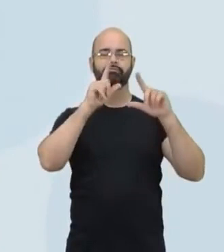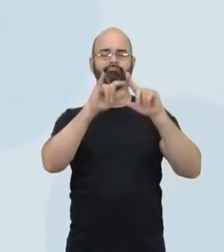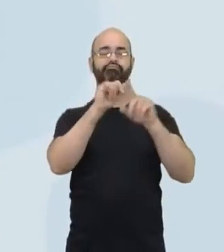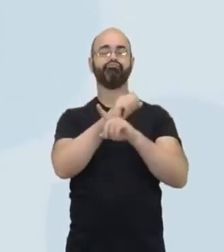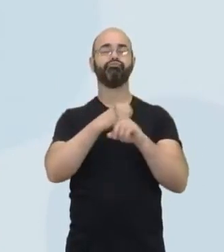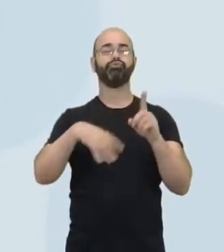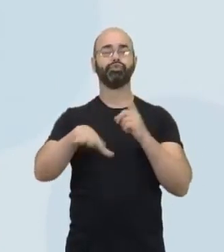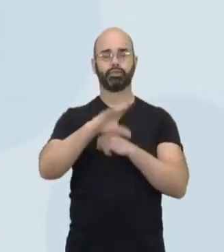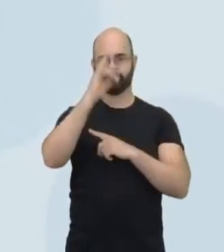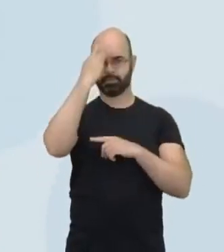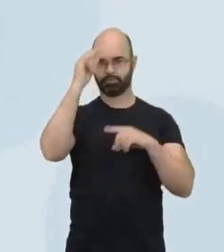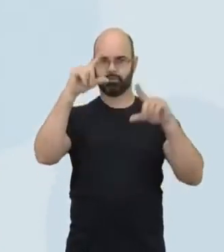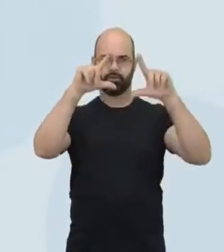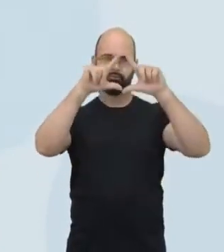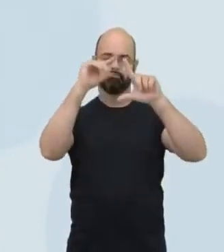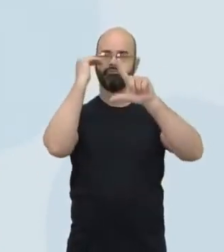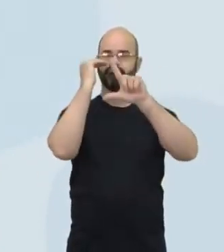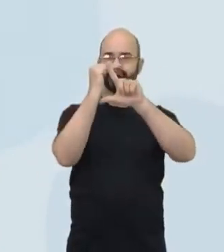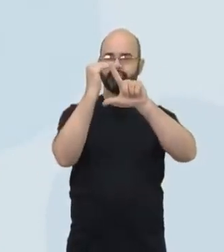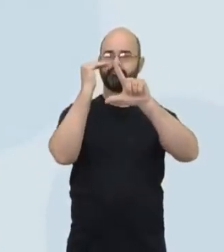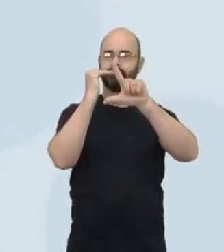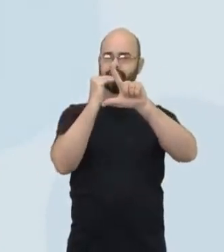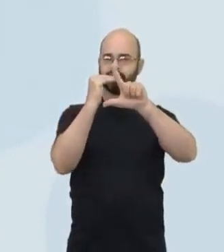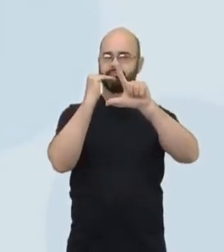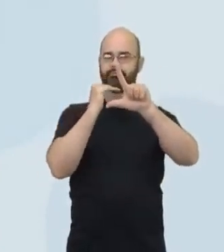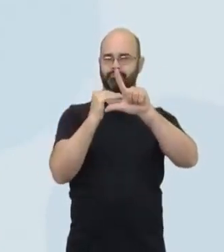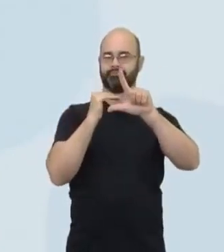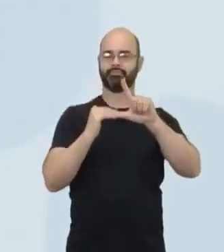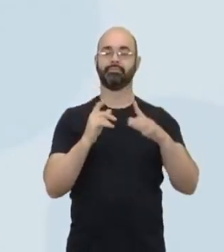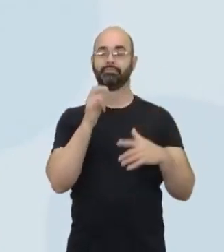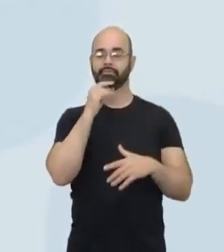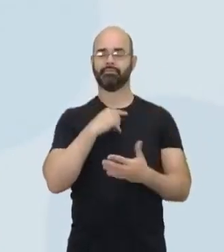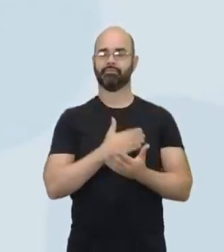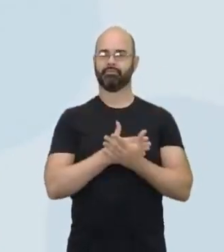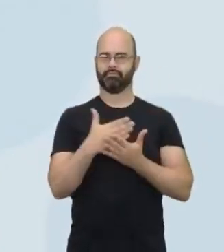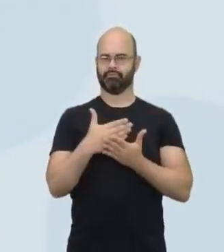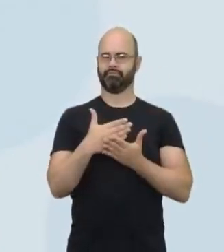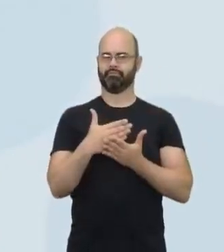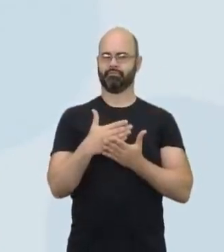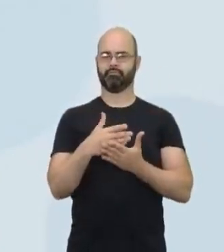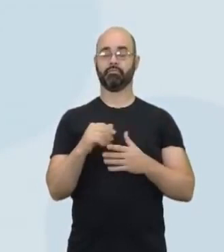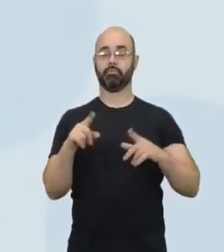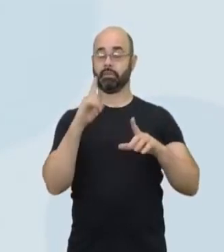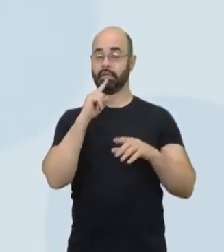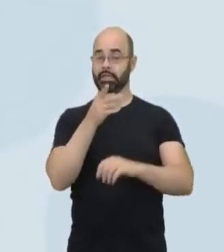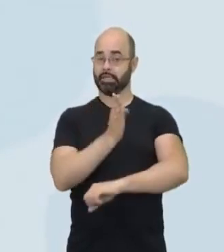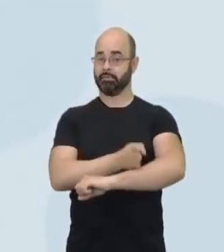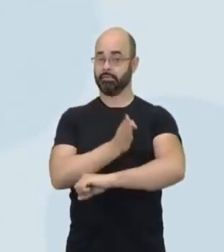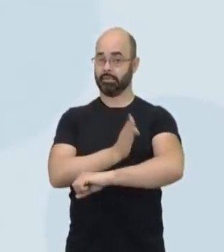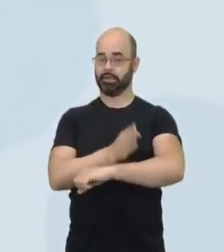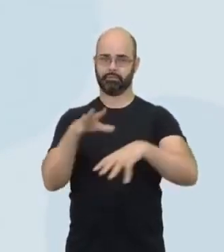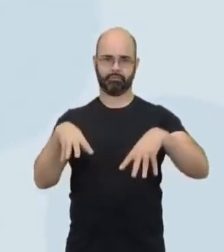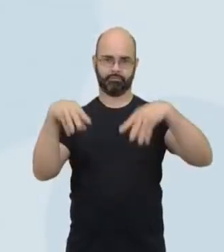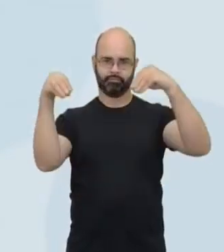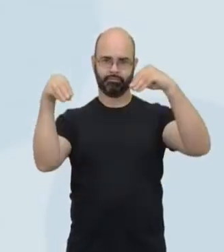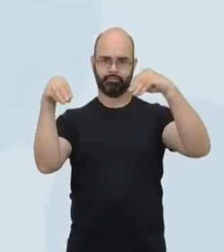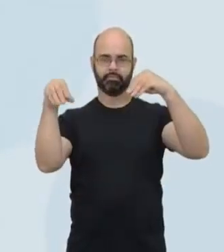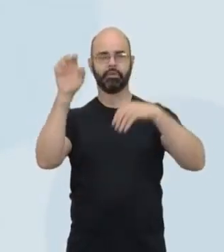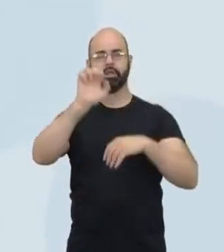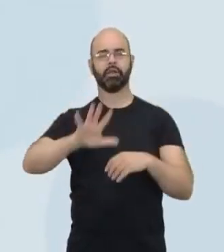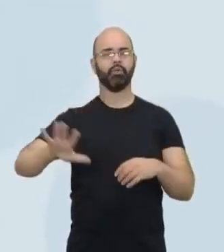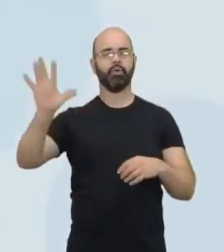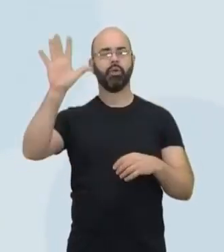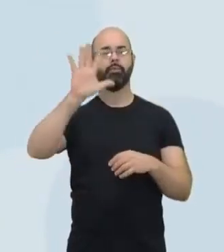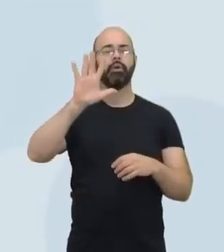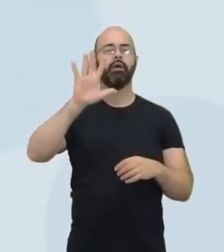desse formato de pirâmide. Então, nós estamos agora falando da Idade Média. A